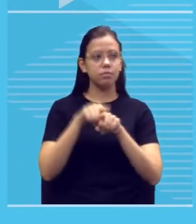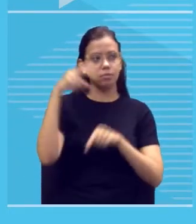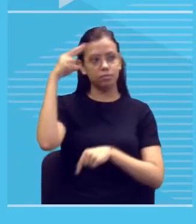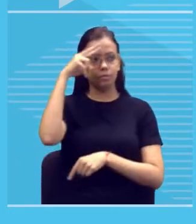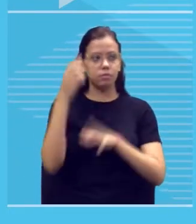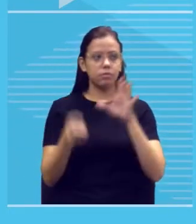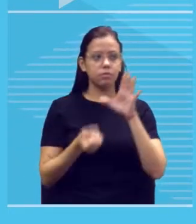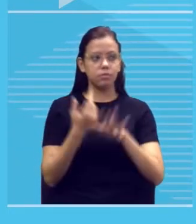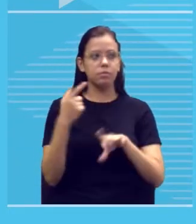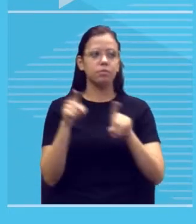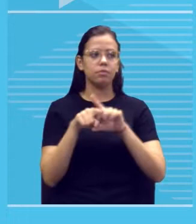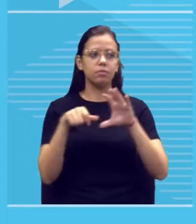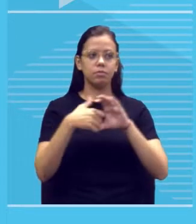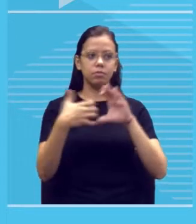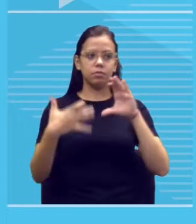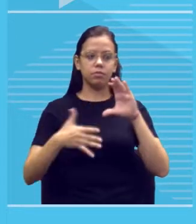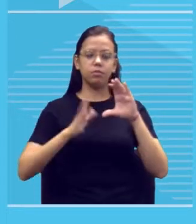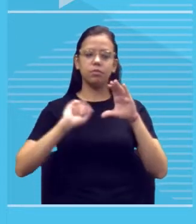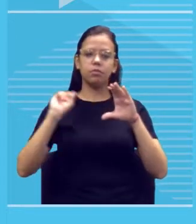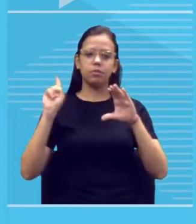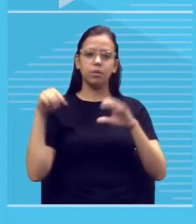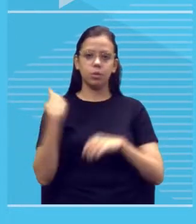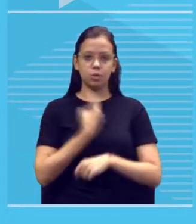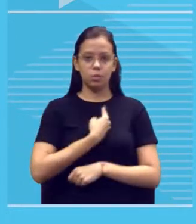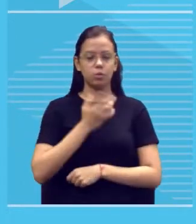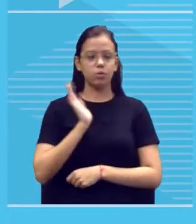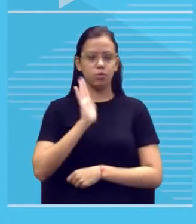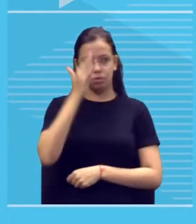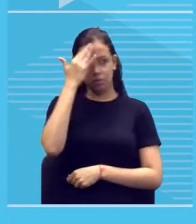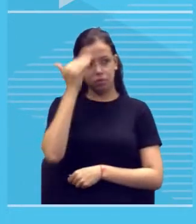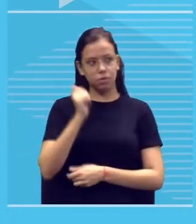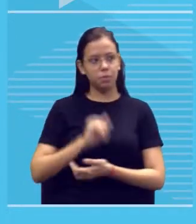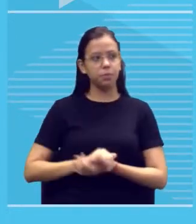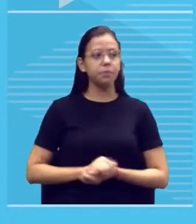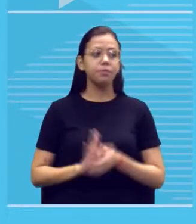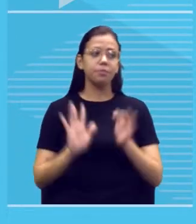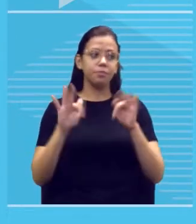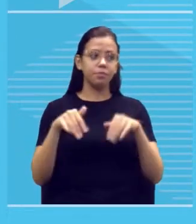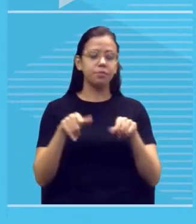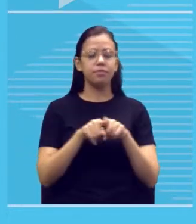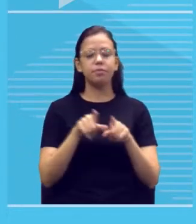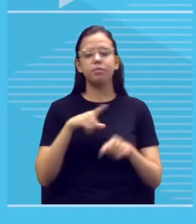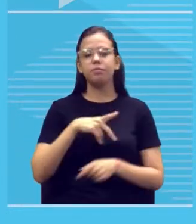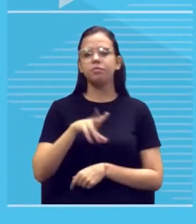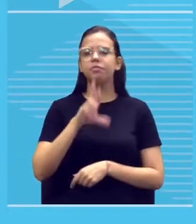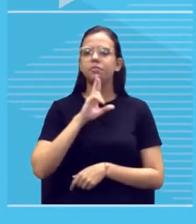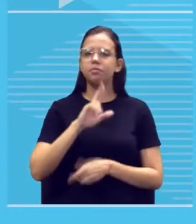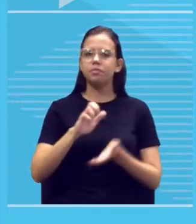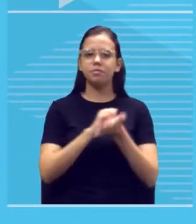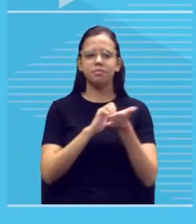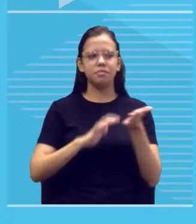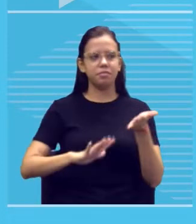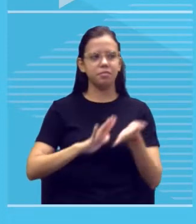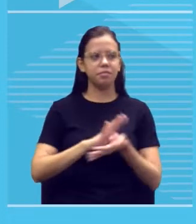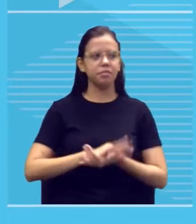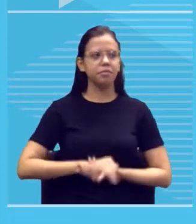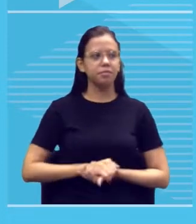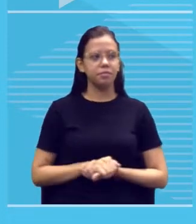aquelas características que a gente já tava vendo aqui lá no finalzinho resolução e uma questão